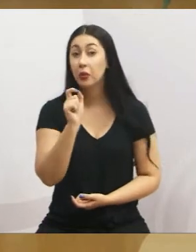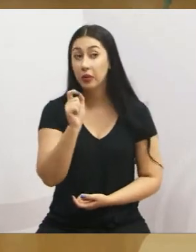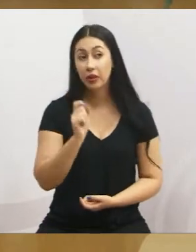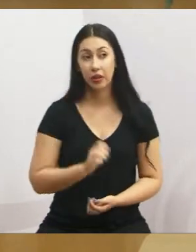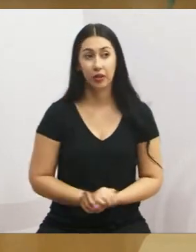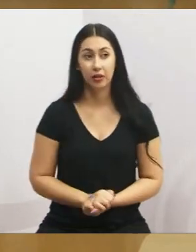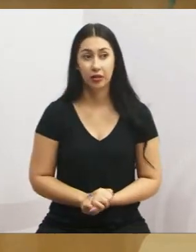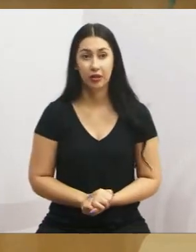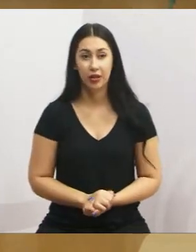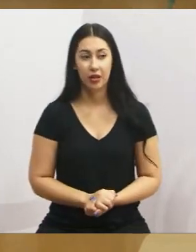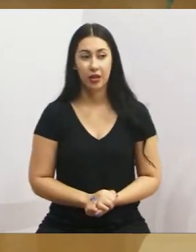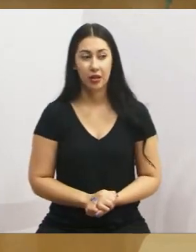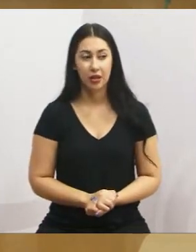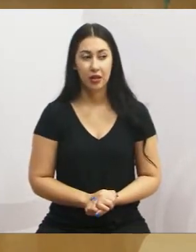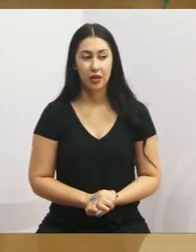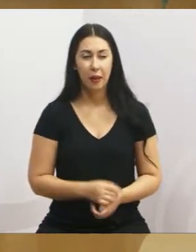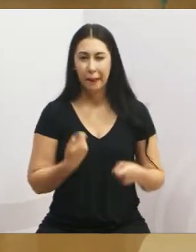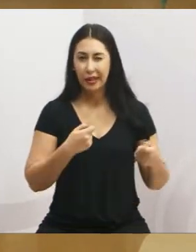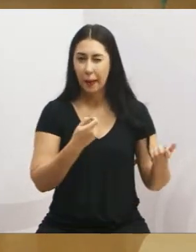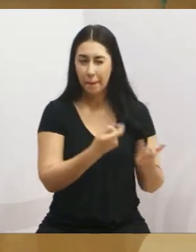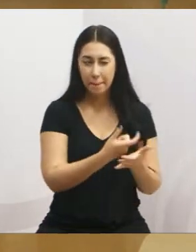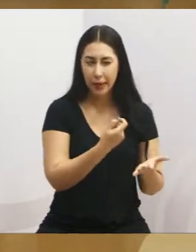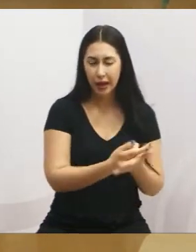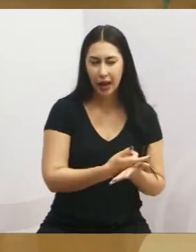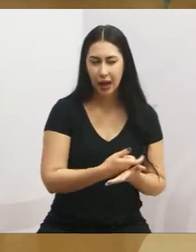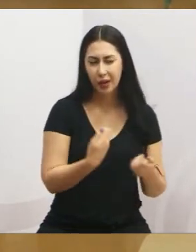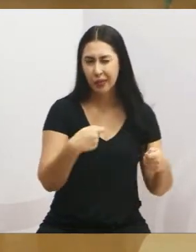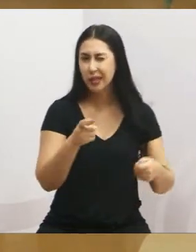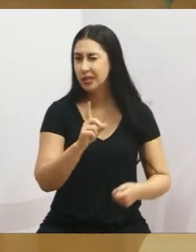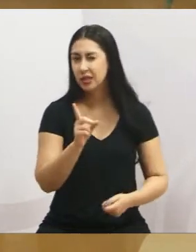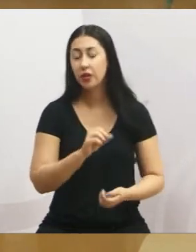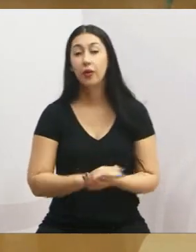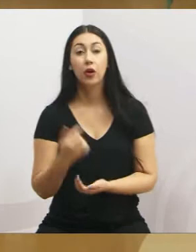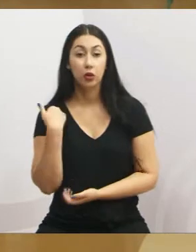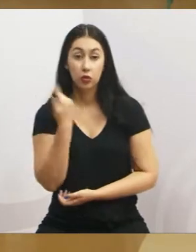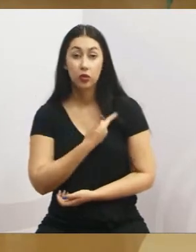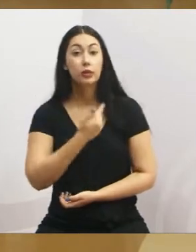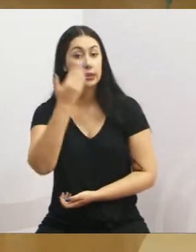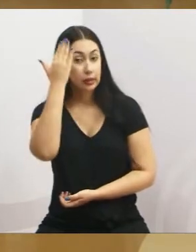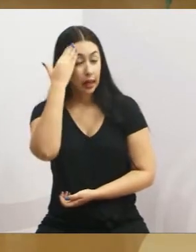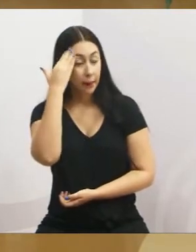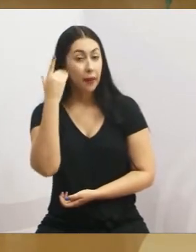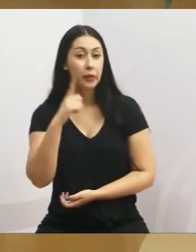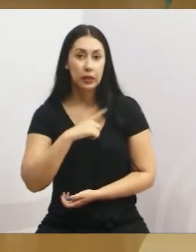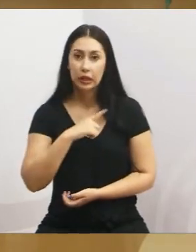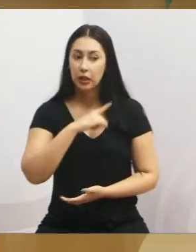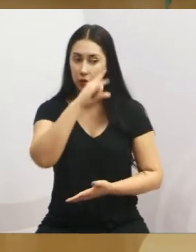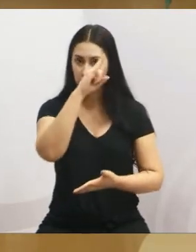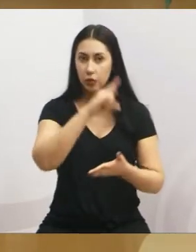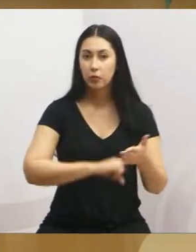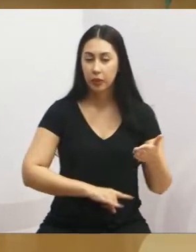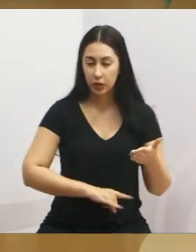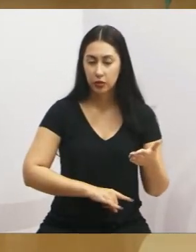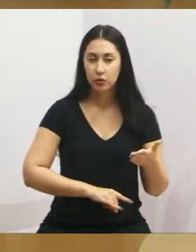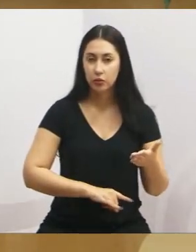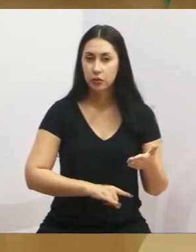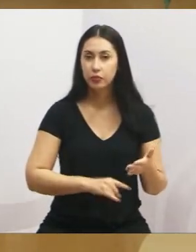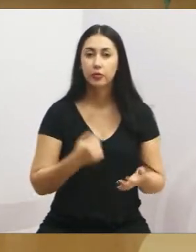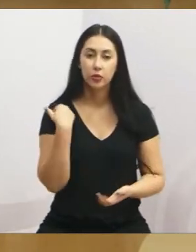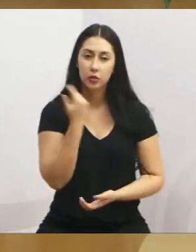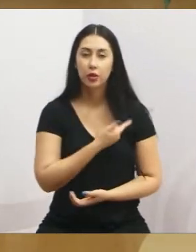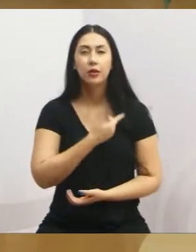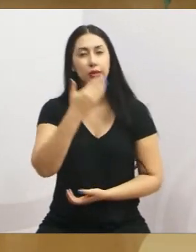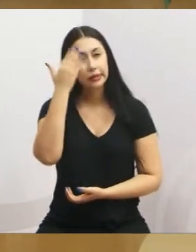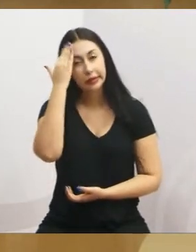rever a questão da cobrança da Zona Azul. Nós sabemos que tem um contrato, nós sabemos de toda